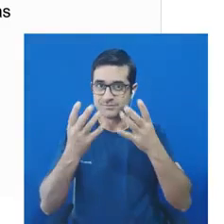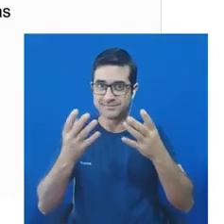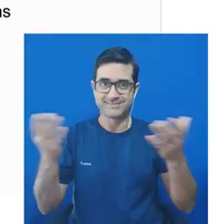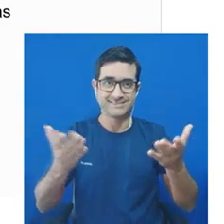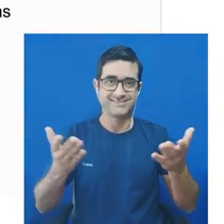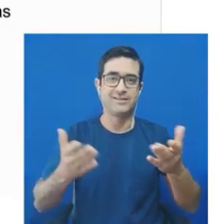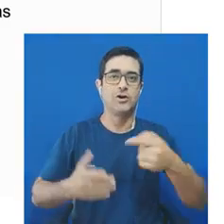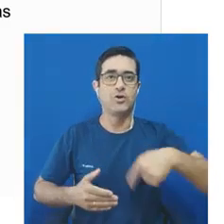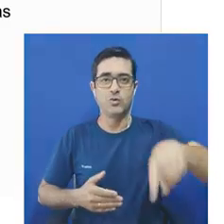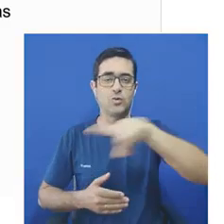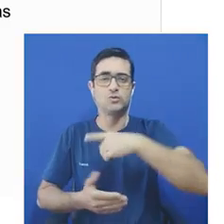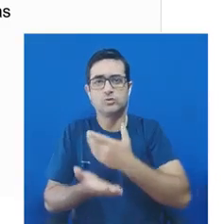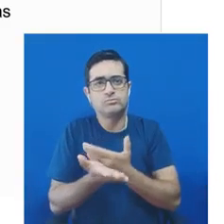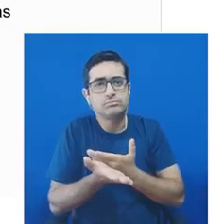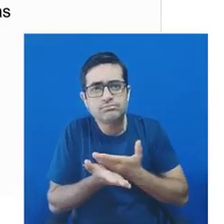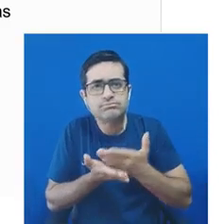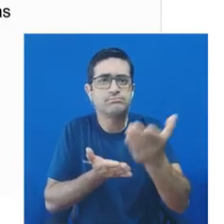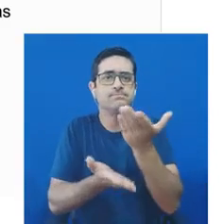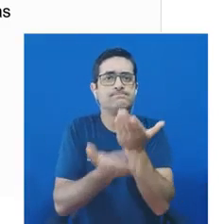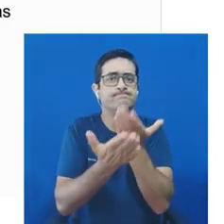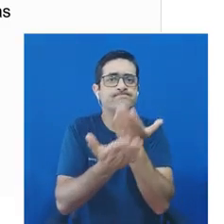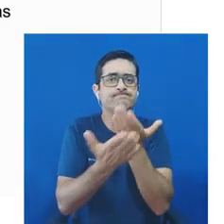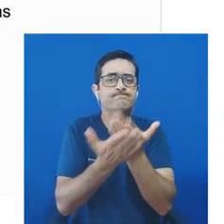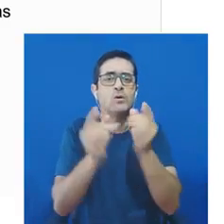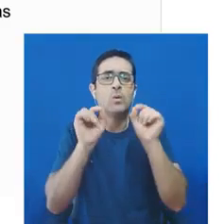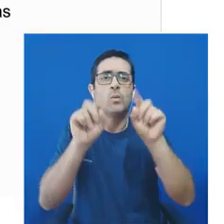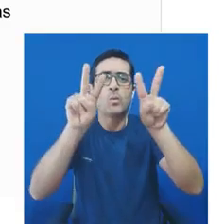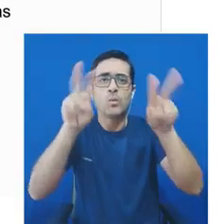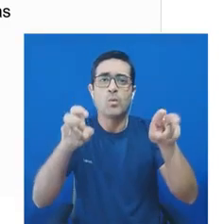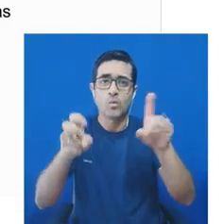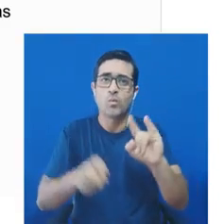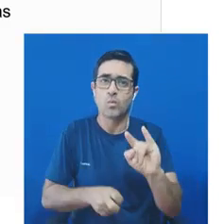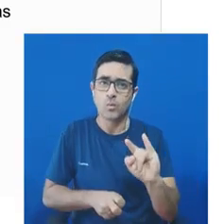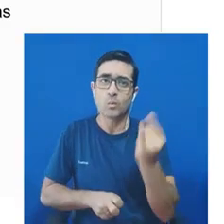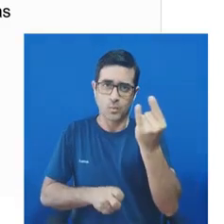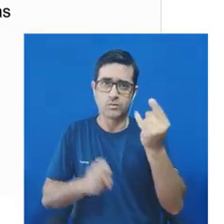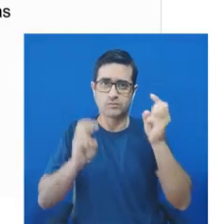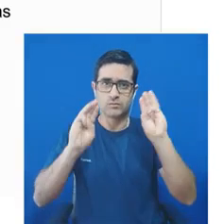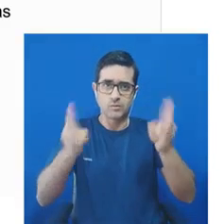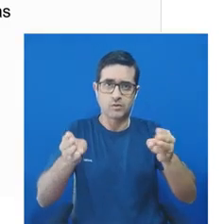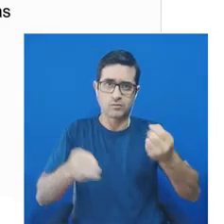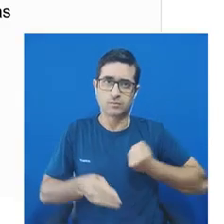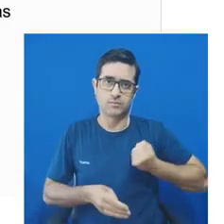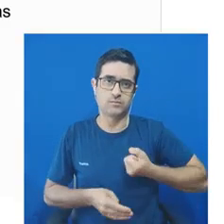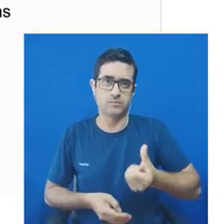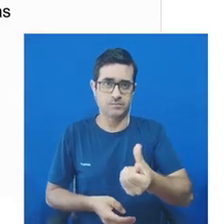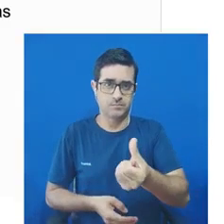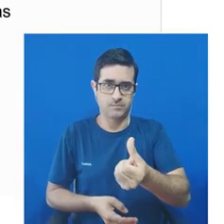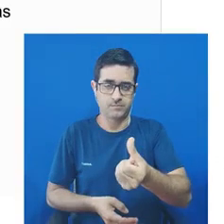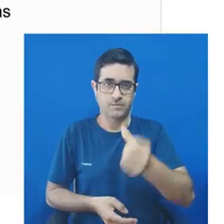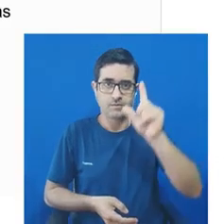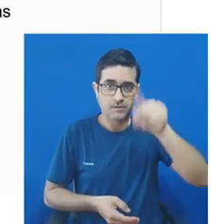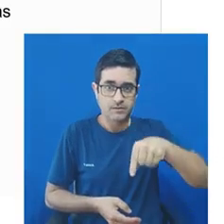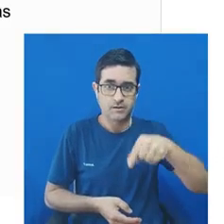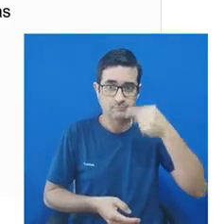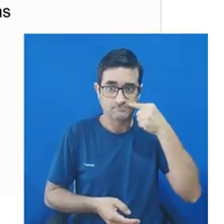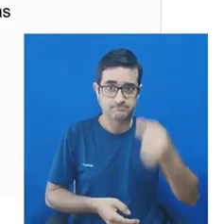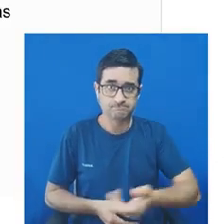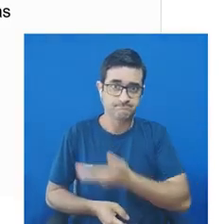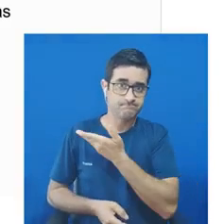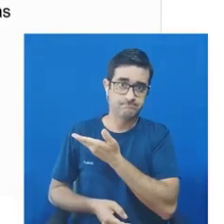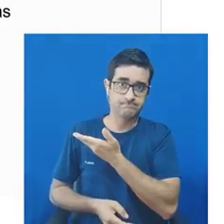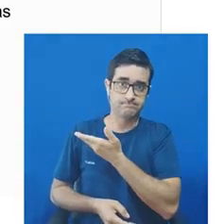Olá pessoal, tudo bem? Então hoje vamos iniciar o nosso último módulo, que é o módulo 6, que vai tratar sobre